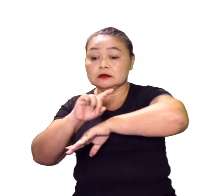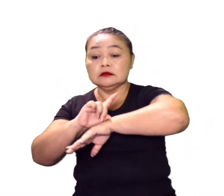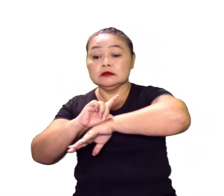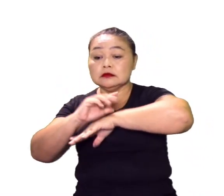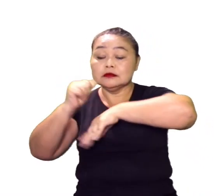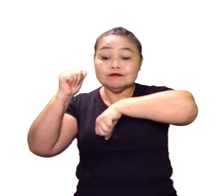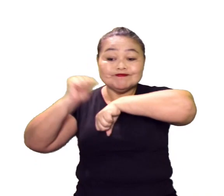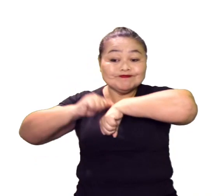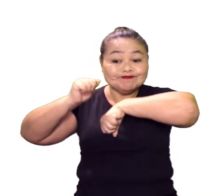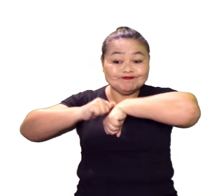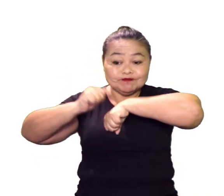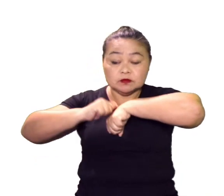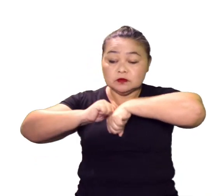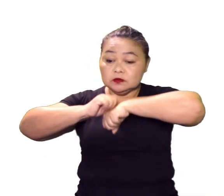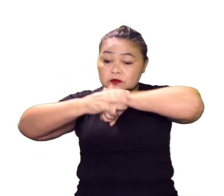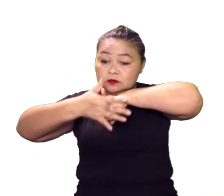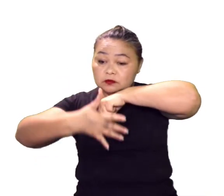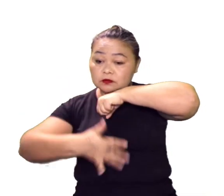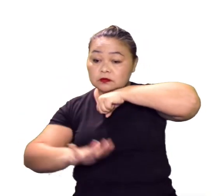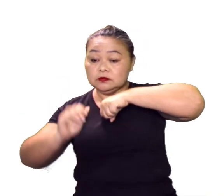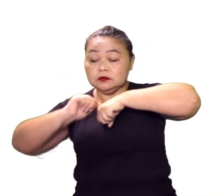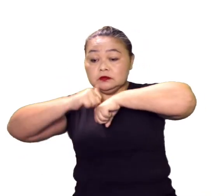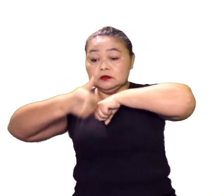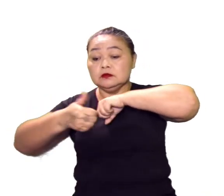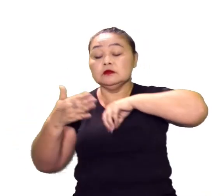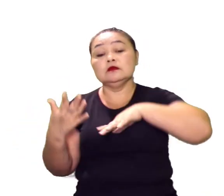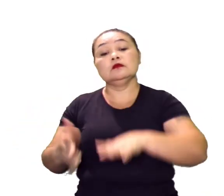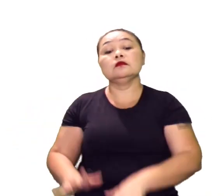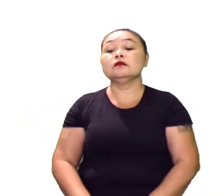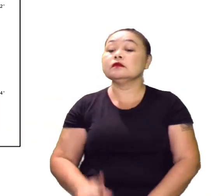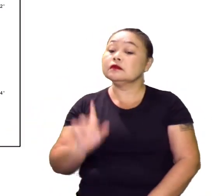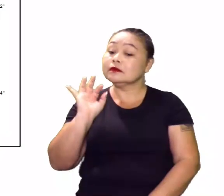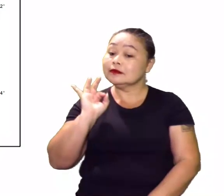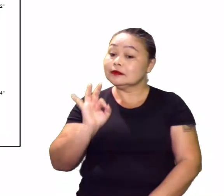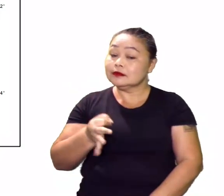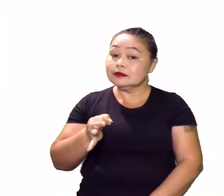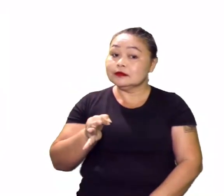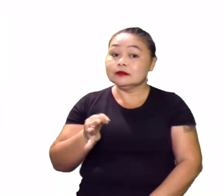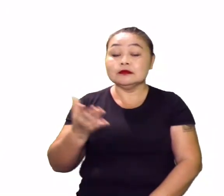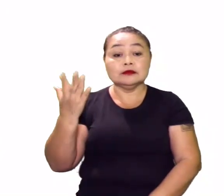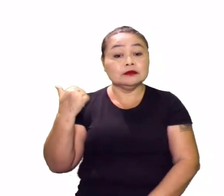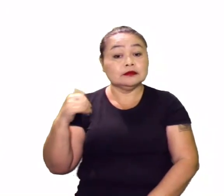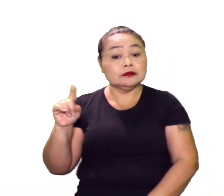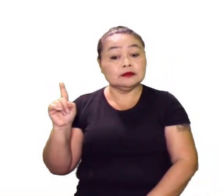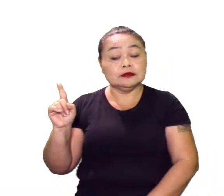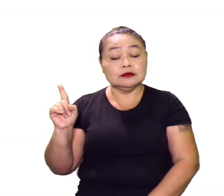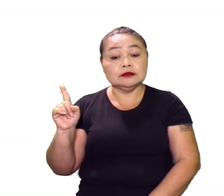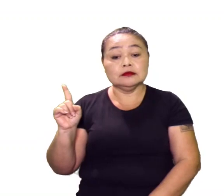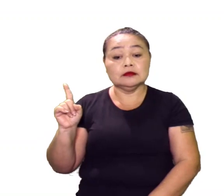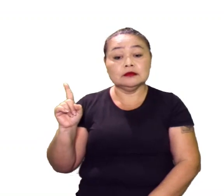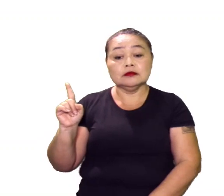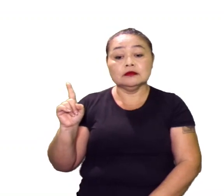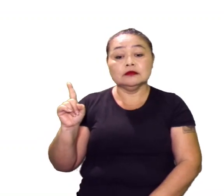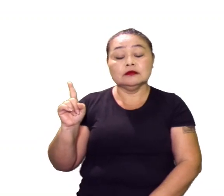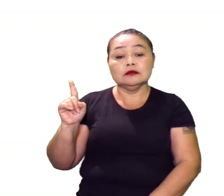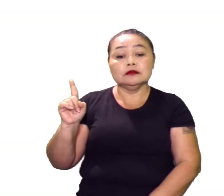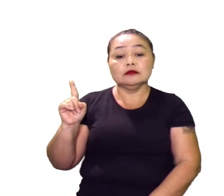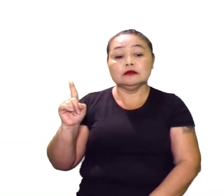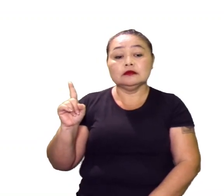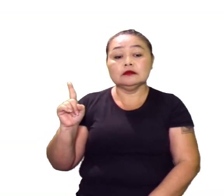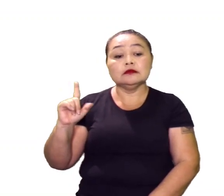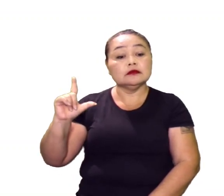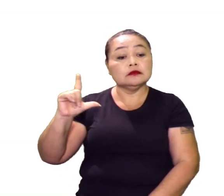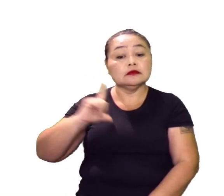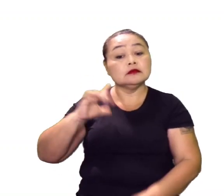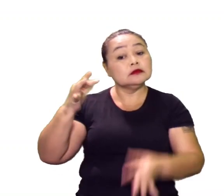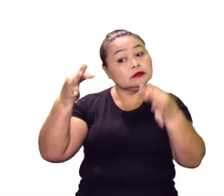plutônicas, plataformas e escudos do período pré-cambriano, certo? E, voltando lá, Carlinho, por gentileza, tem